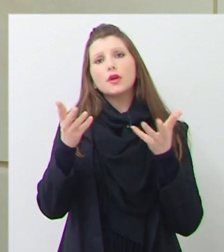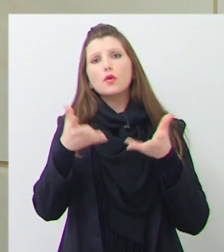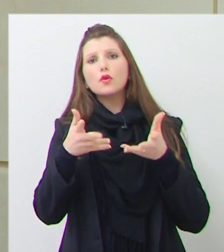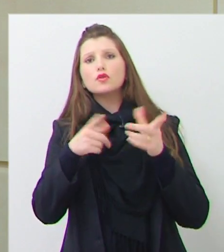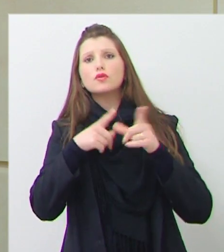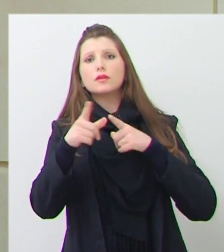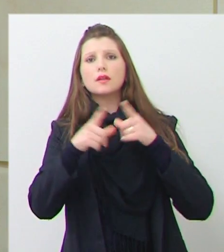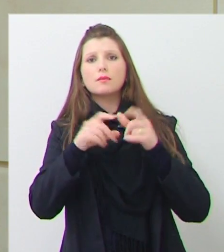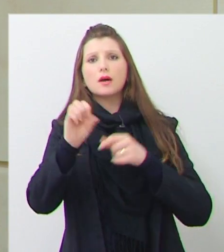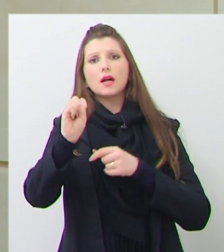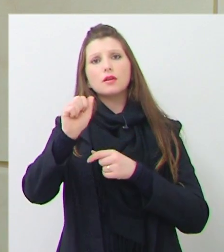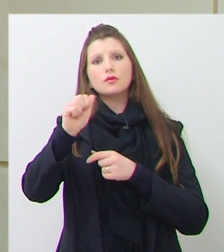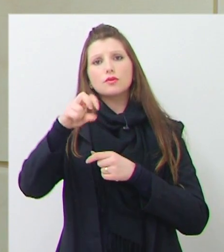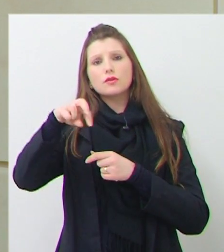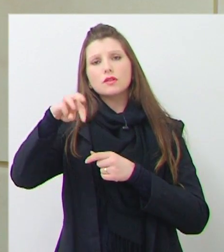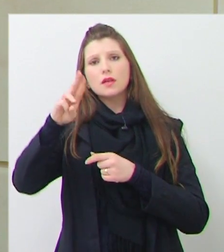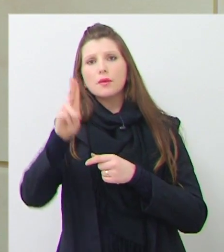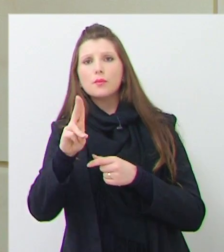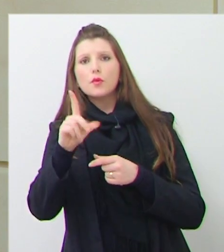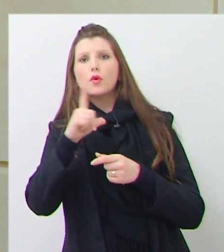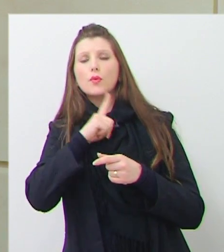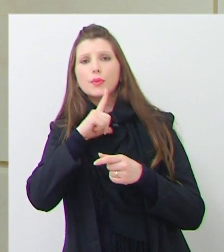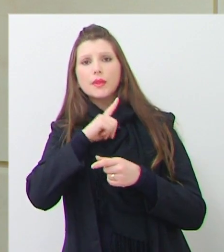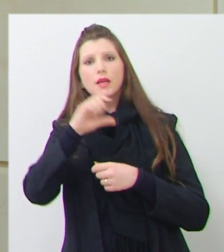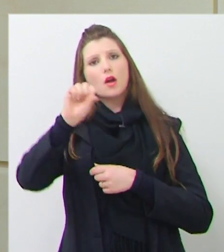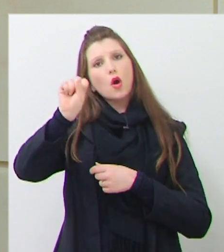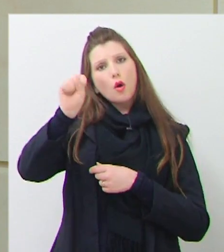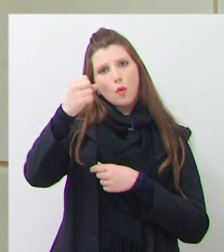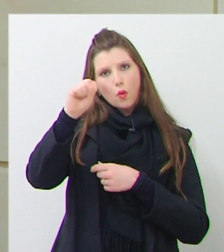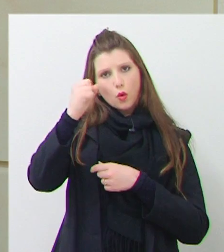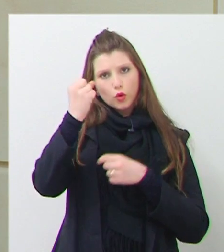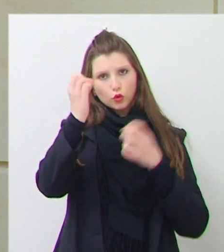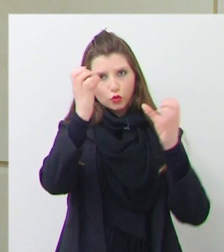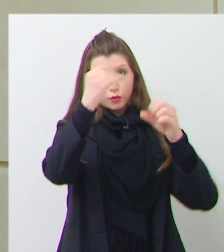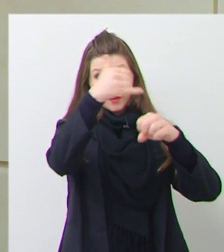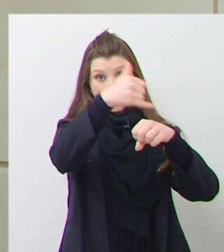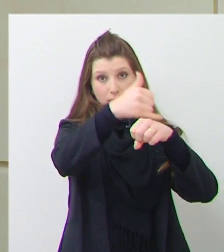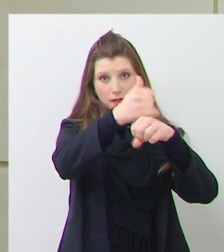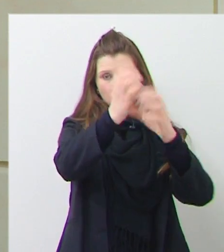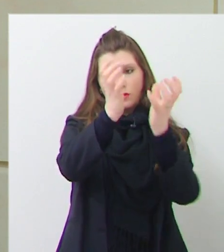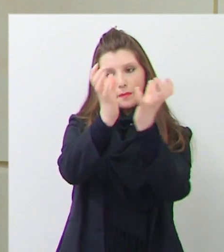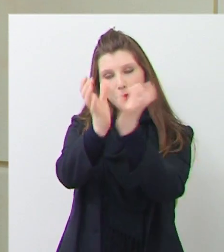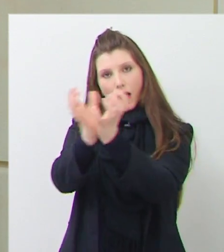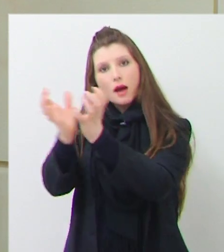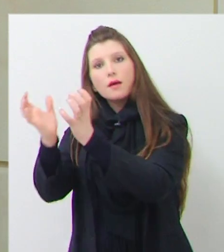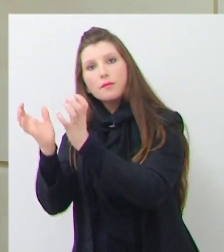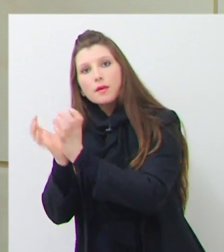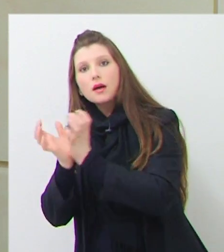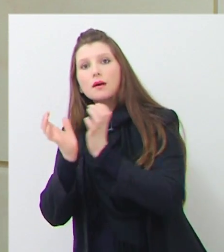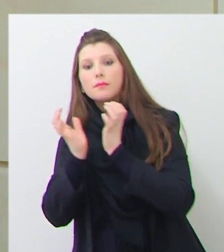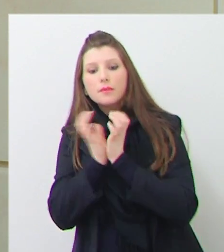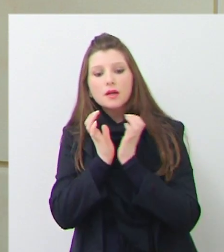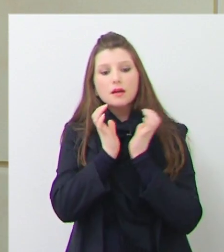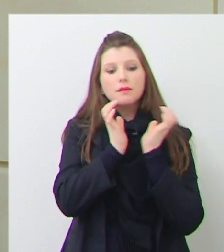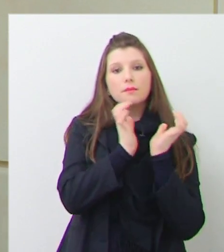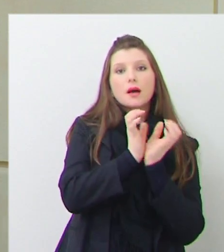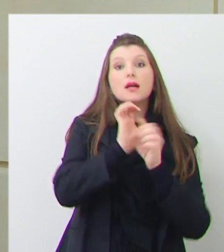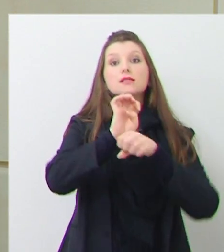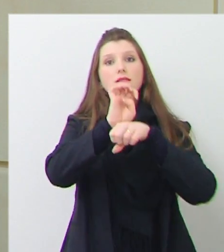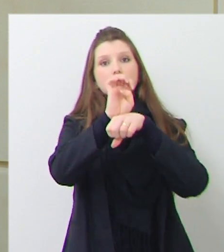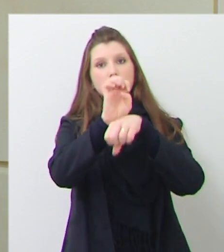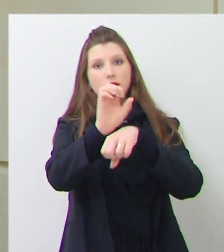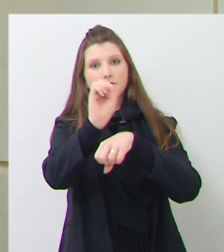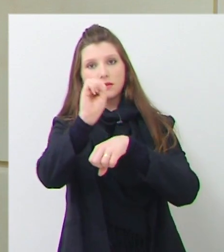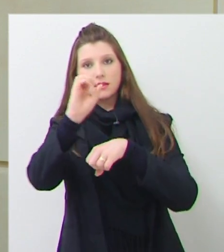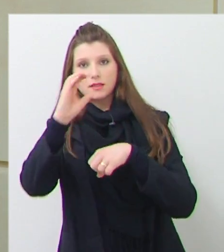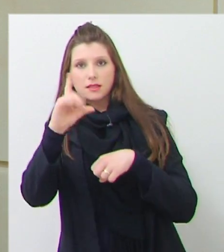ele é descentralizado em 8 centrais que atendem todo o estado de Santa Catarina. E vai acontecer uma reunião